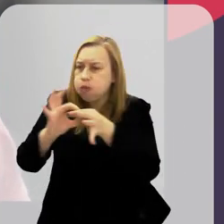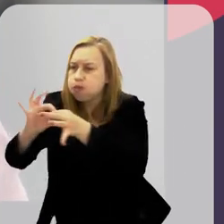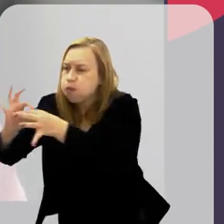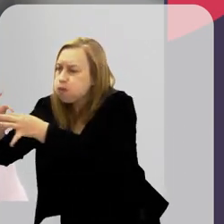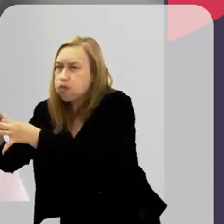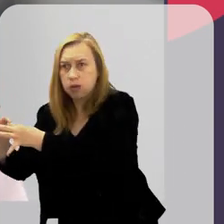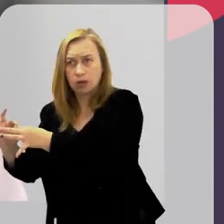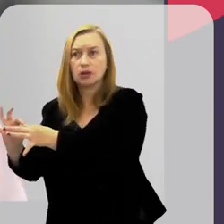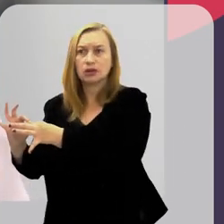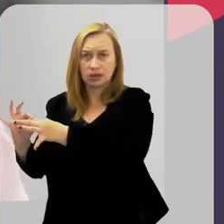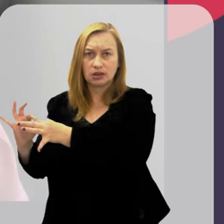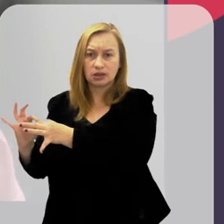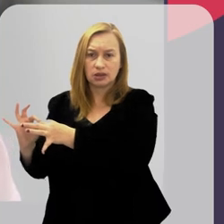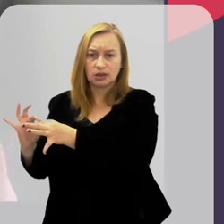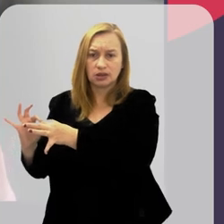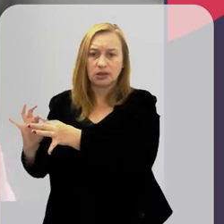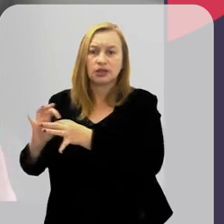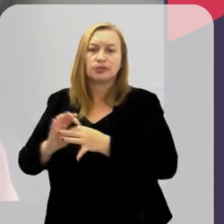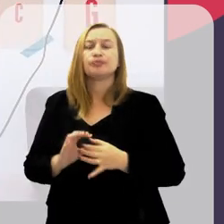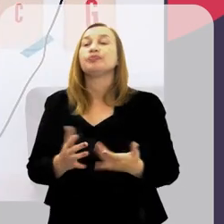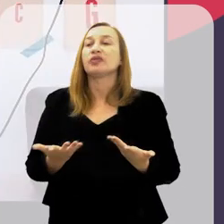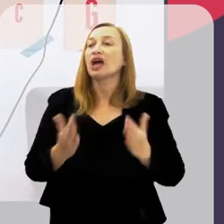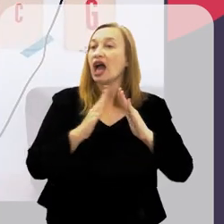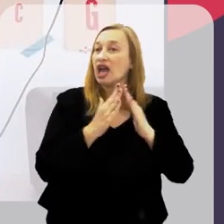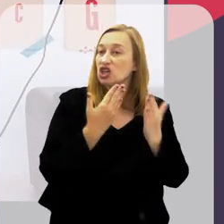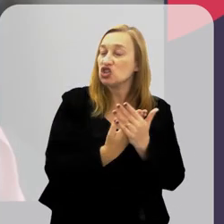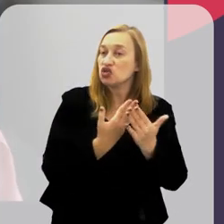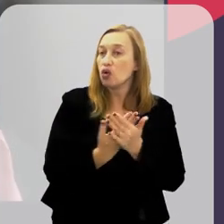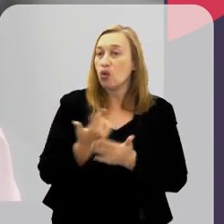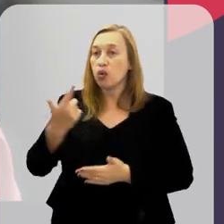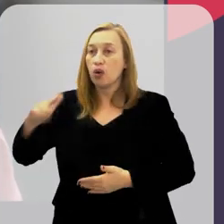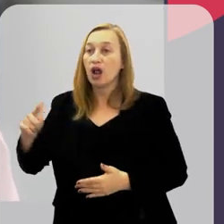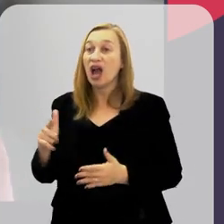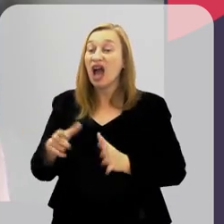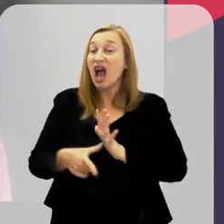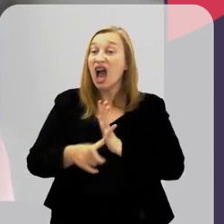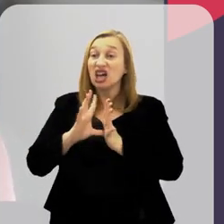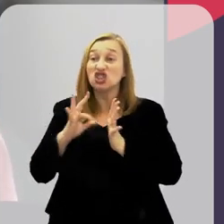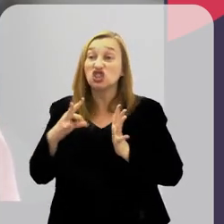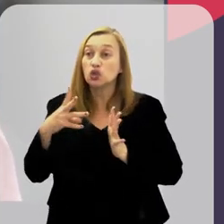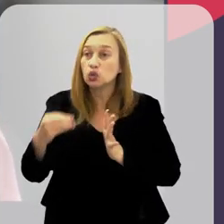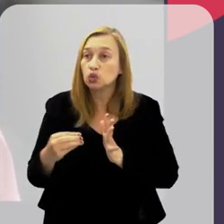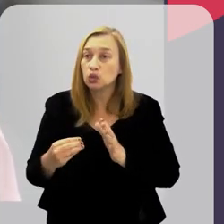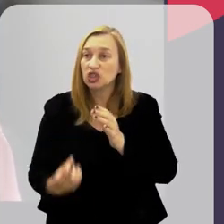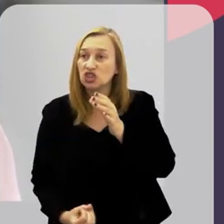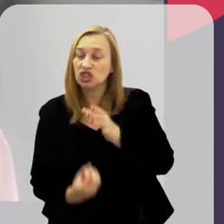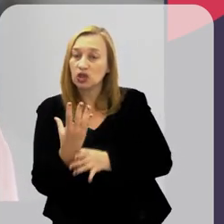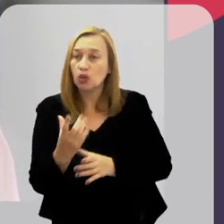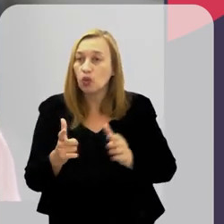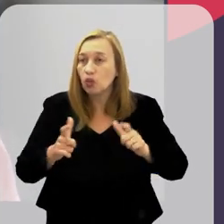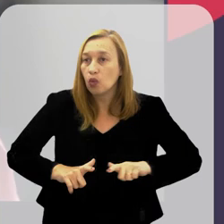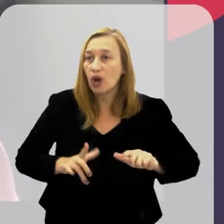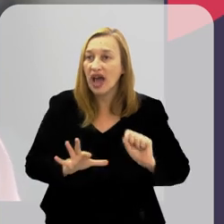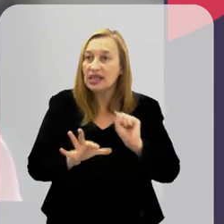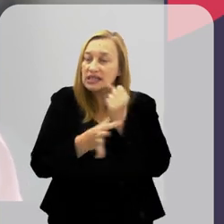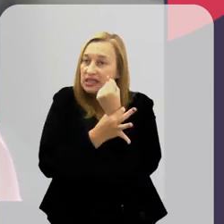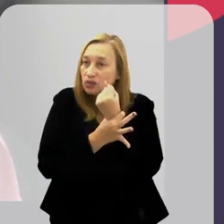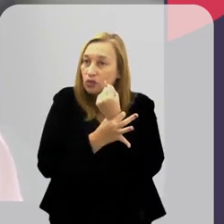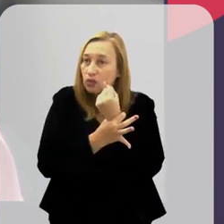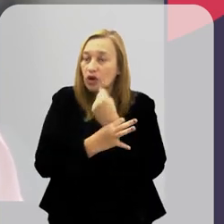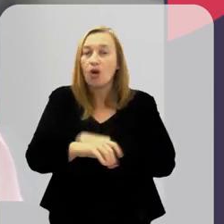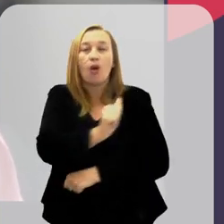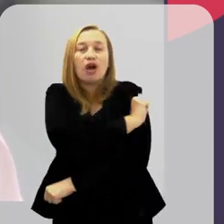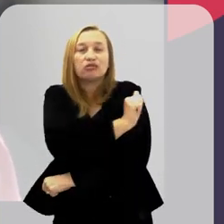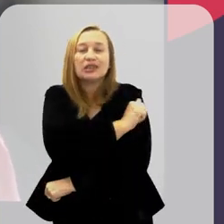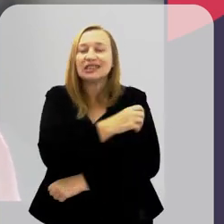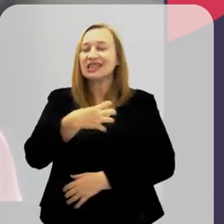mesmos passos que a Thelma relatou na Adolfo Bloch. Então, a gente, primeiro, antes de tudo, a gente criou um espaço muito seguro para que os